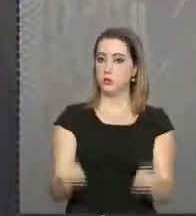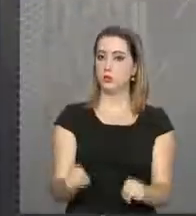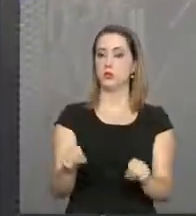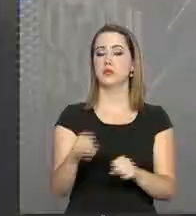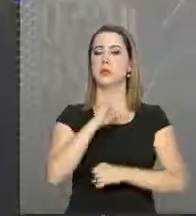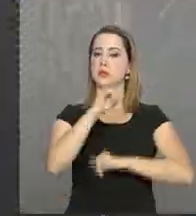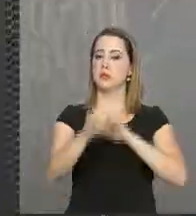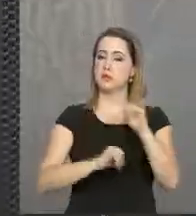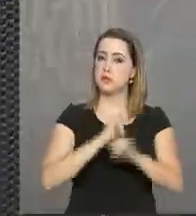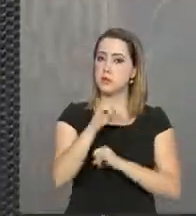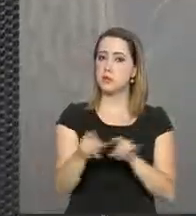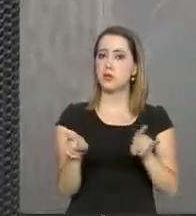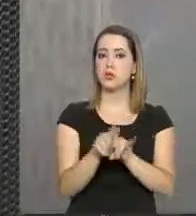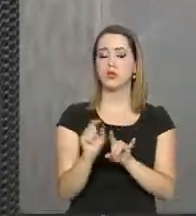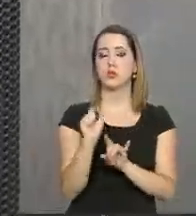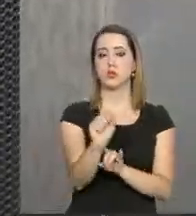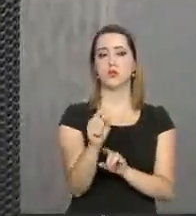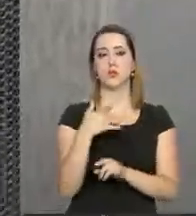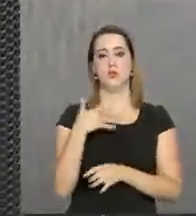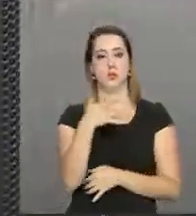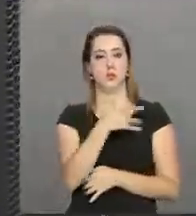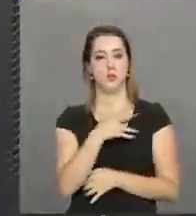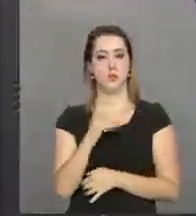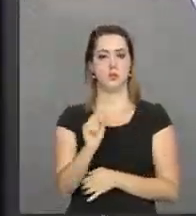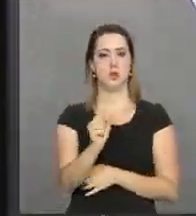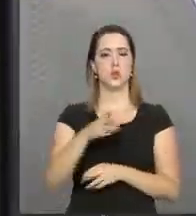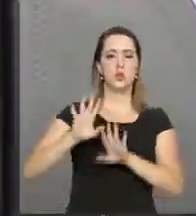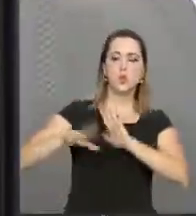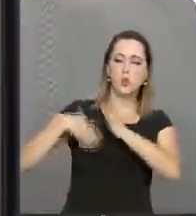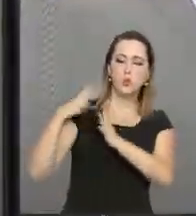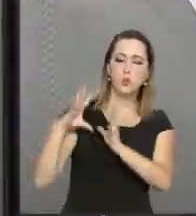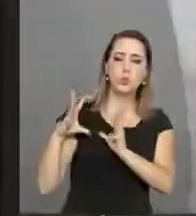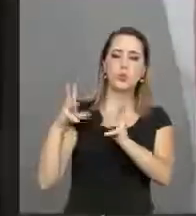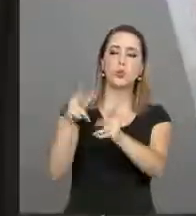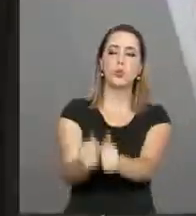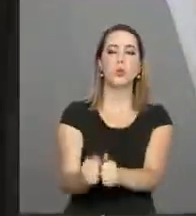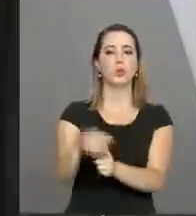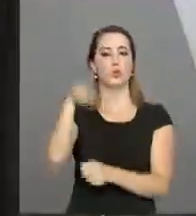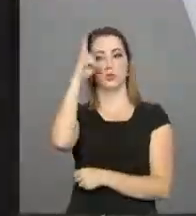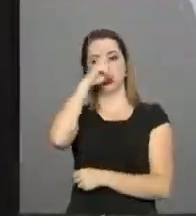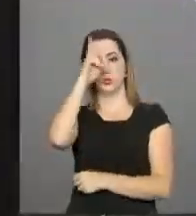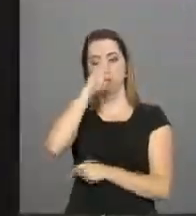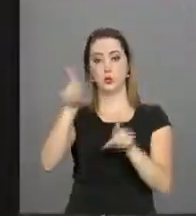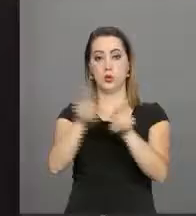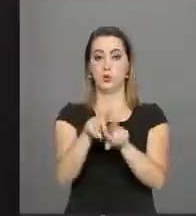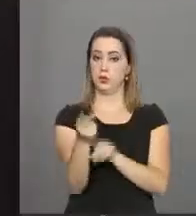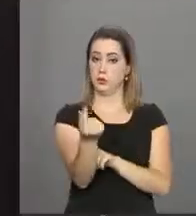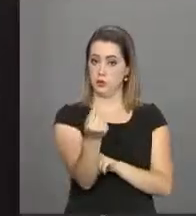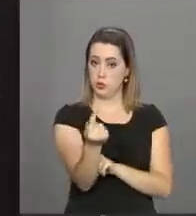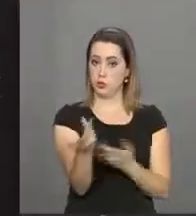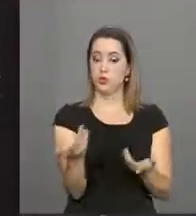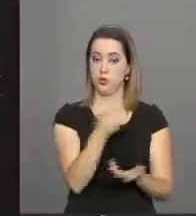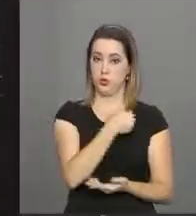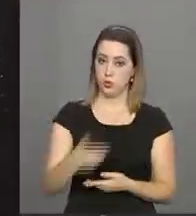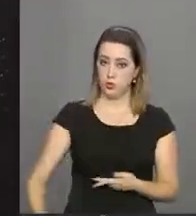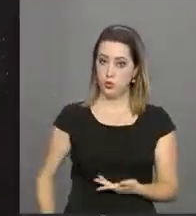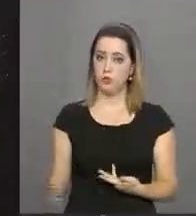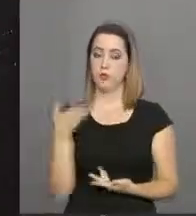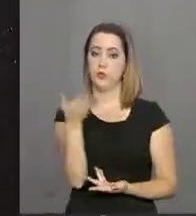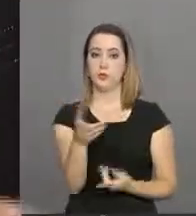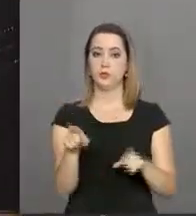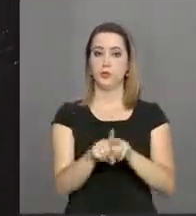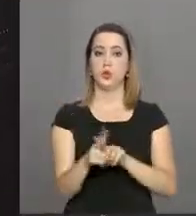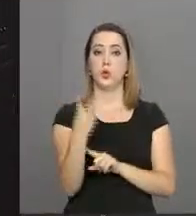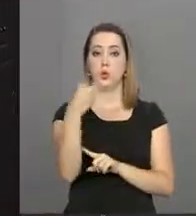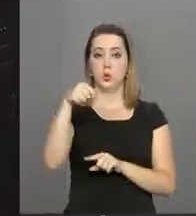saúde, inclusive o histórico de atendimento dos pacientes e do uso do dinheiro público. Dois desses supercomputadores funcionarão